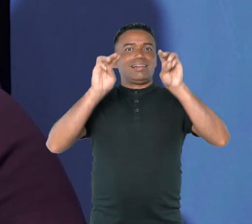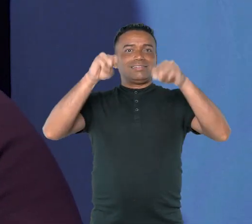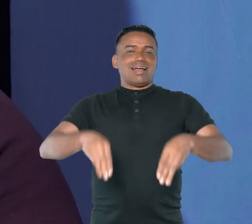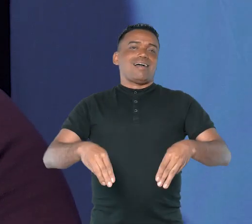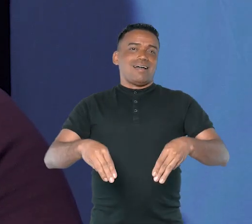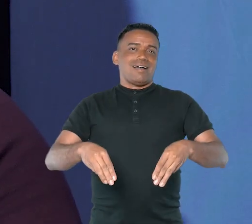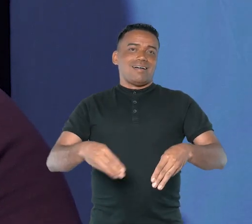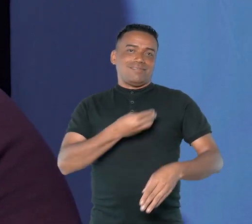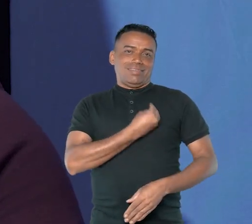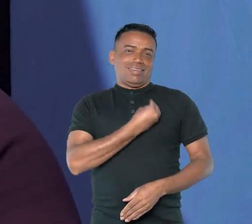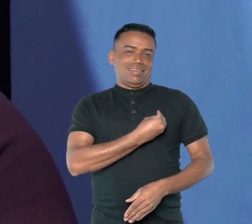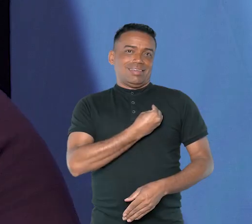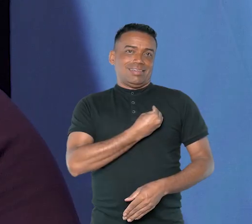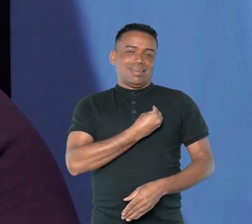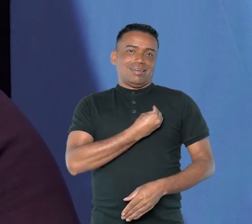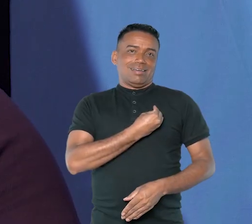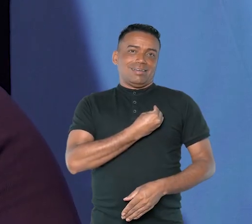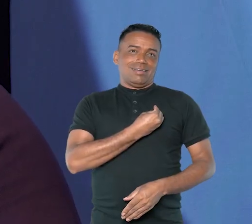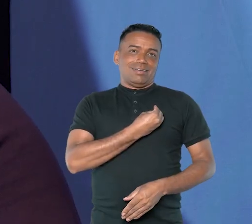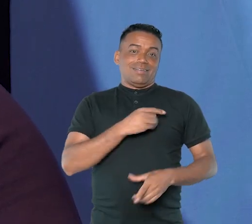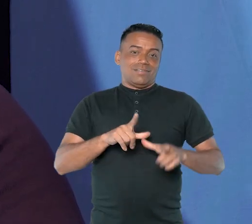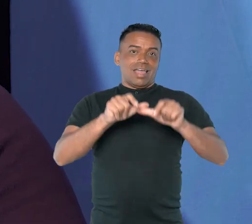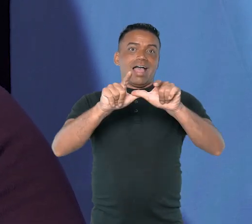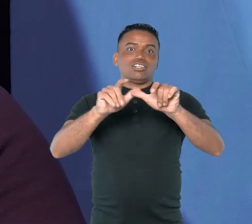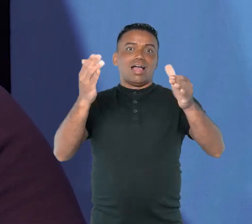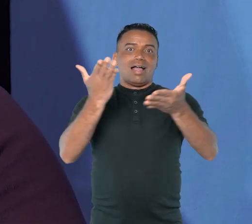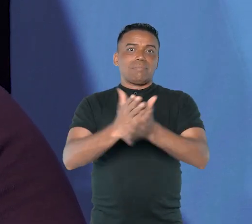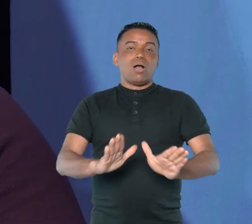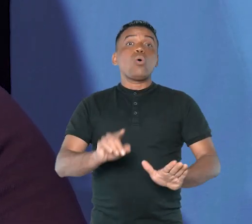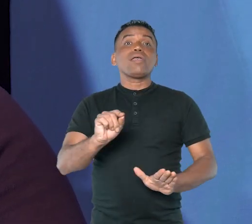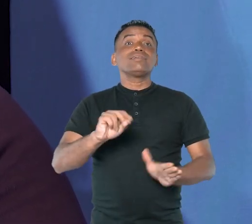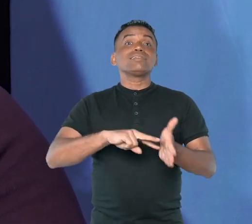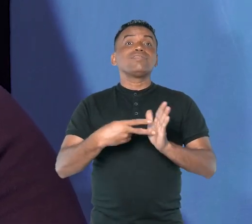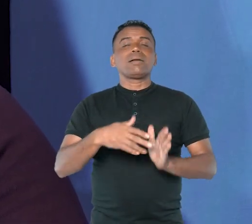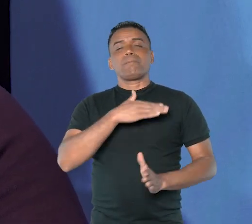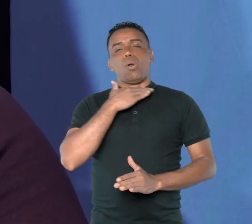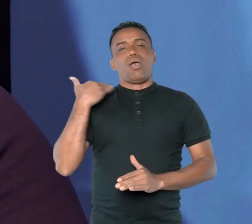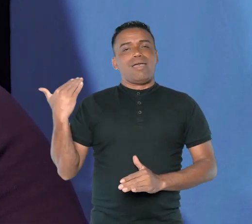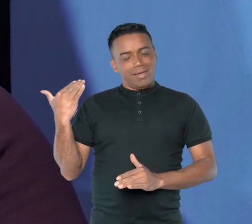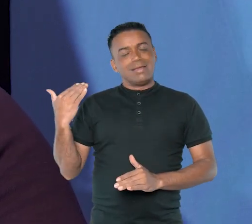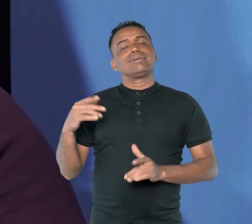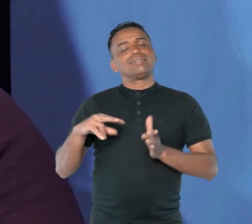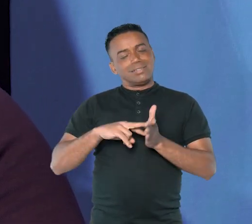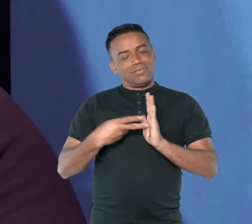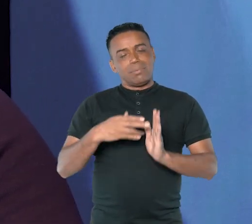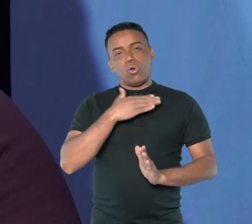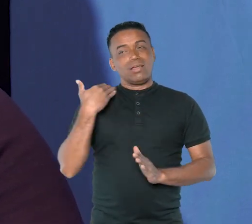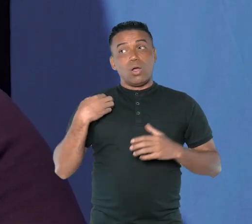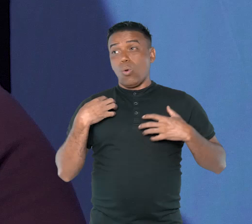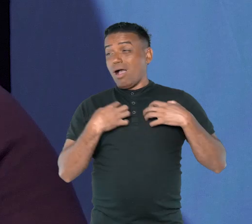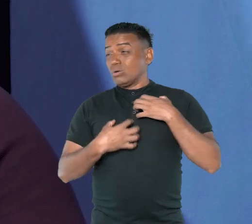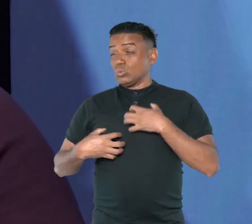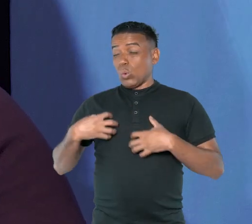seja, morrer. Então, acho que, de alguma forma, essa é uma angústia tão humana, a sensação de que,